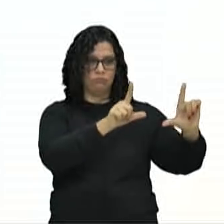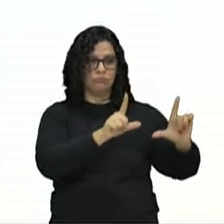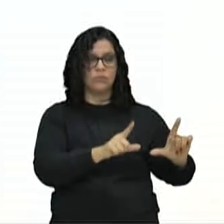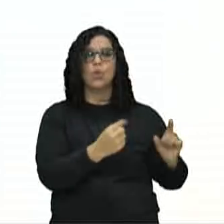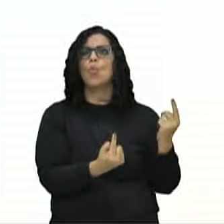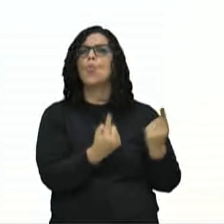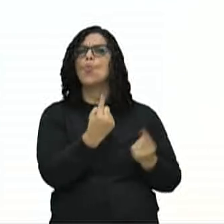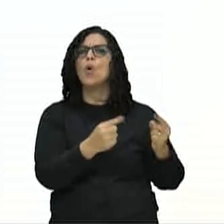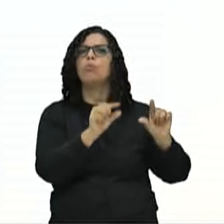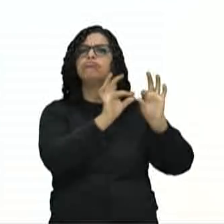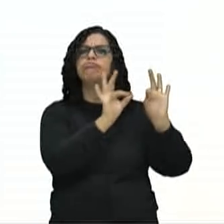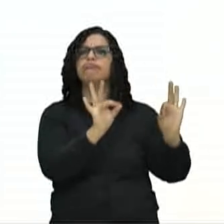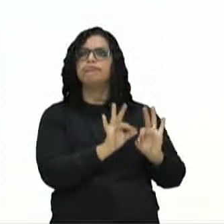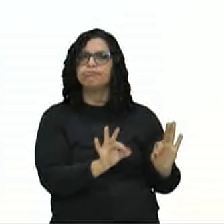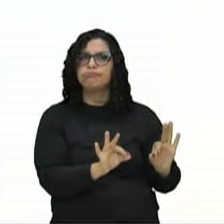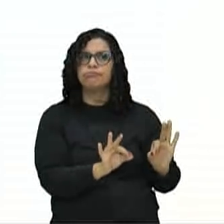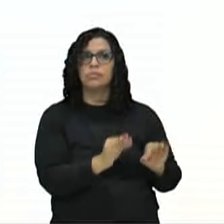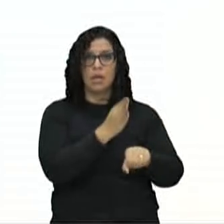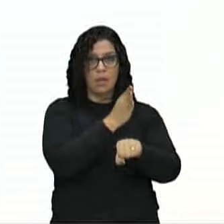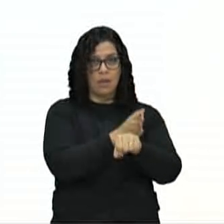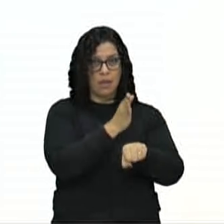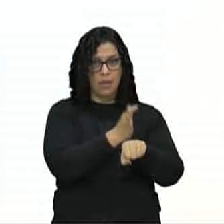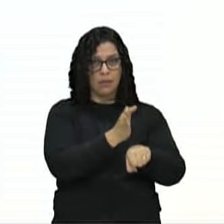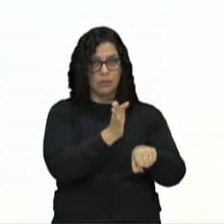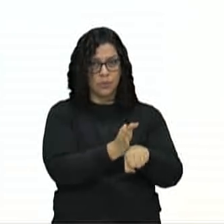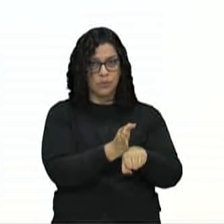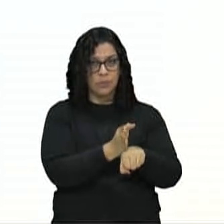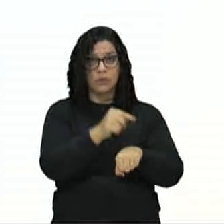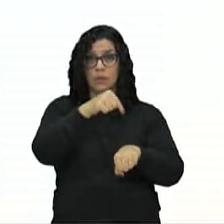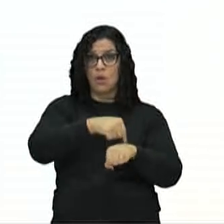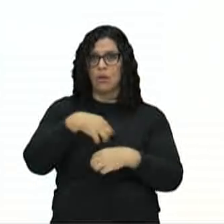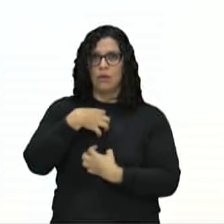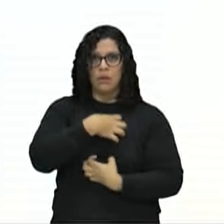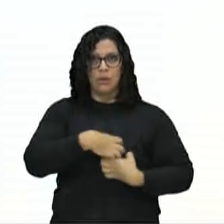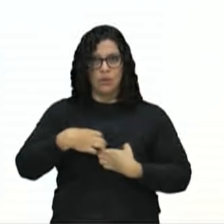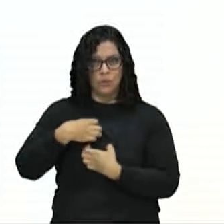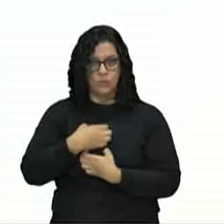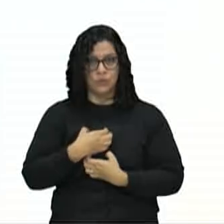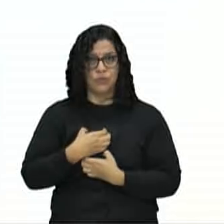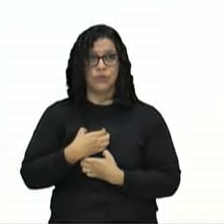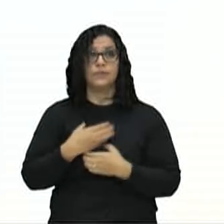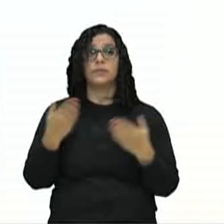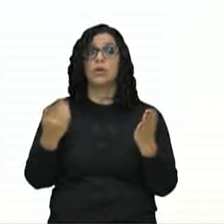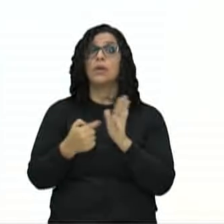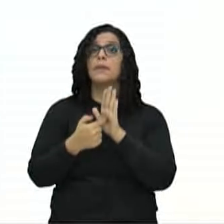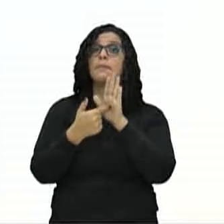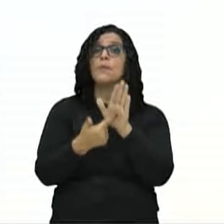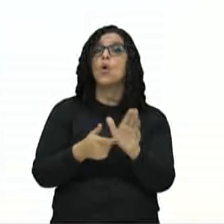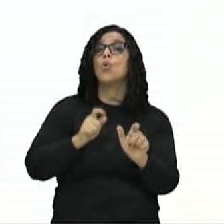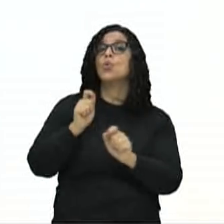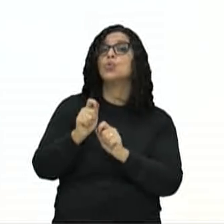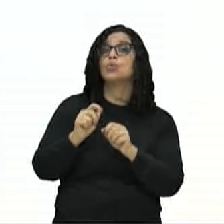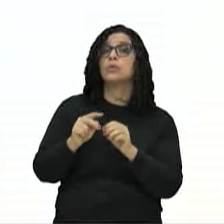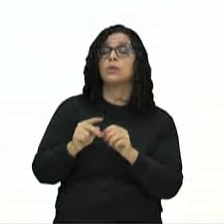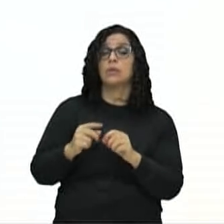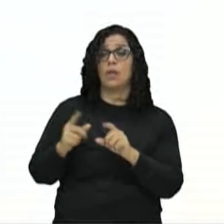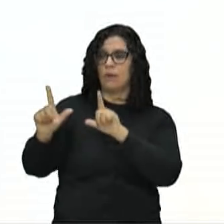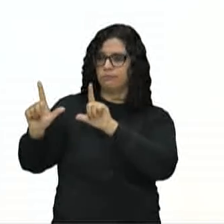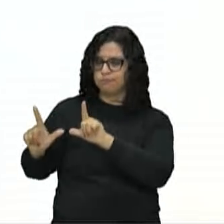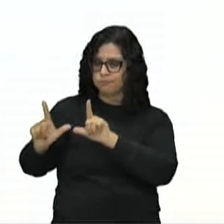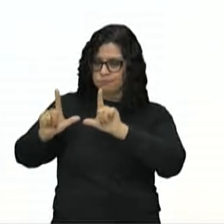os trechos sublinhados? A cada momento e no meio dessa angústia. Demonstra que a sequência